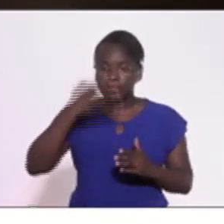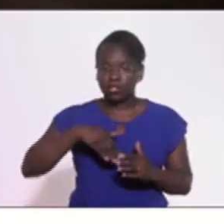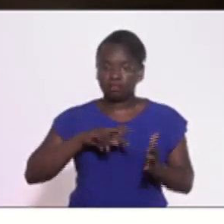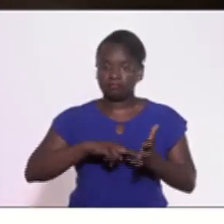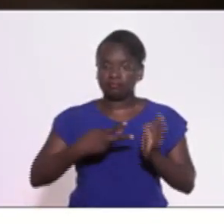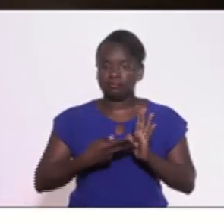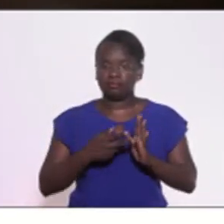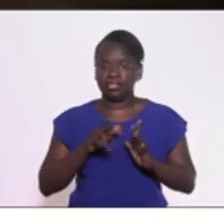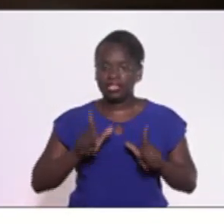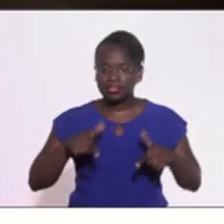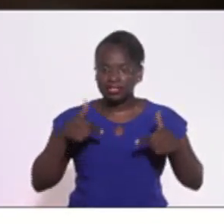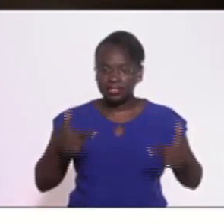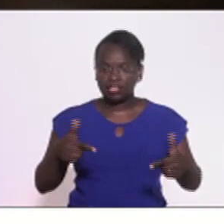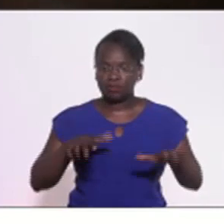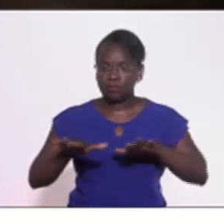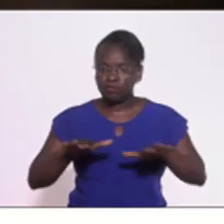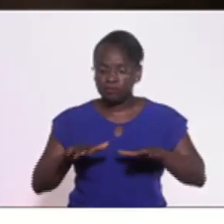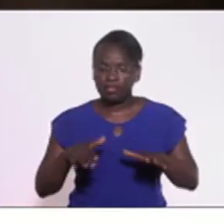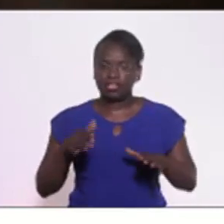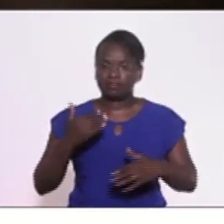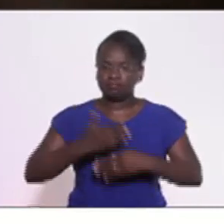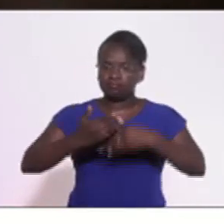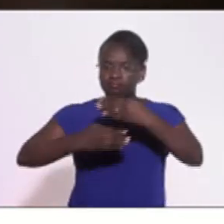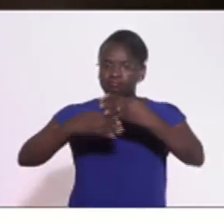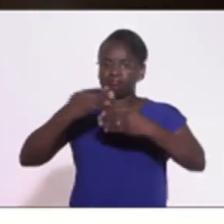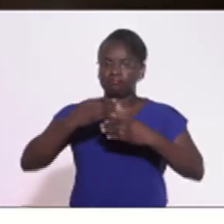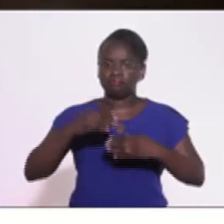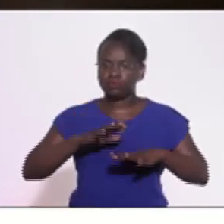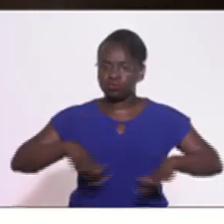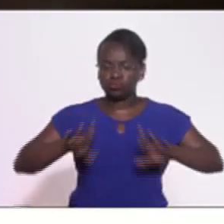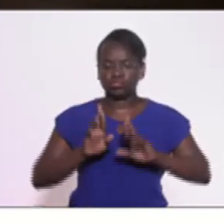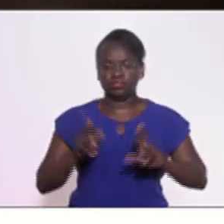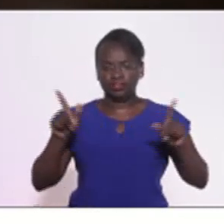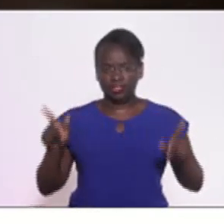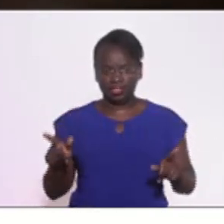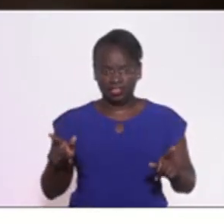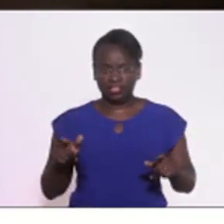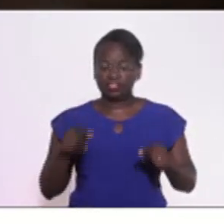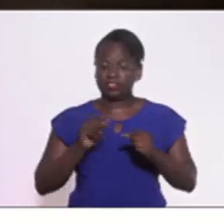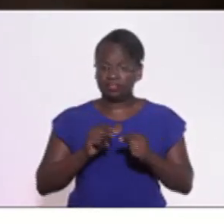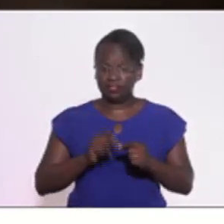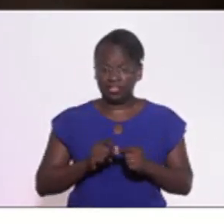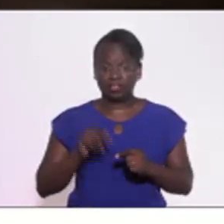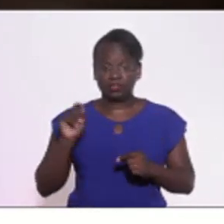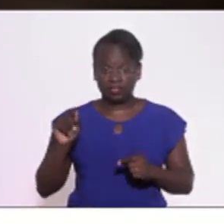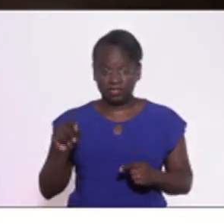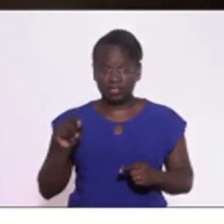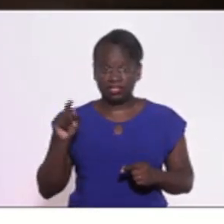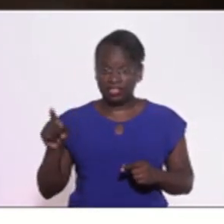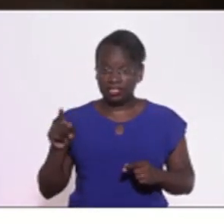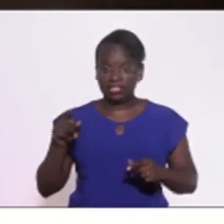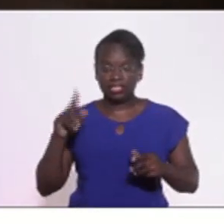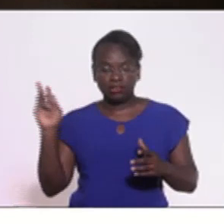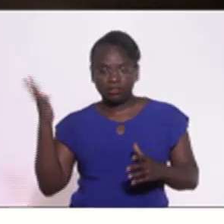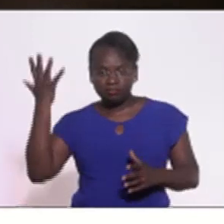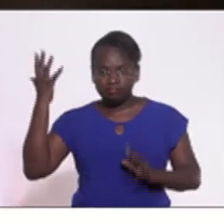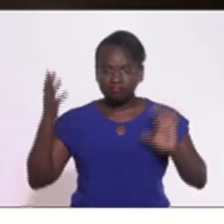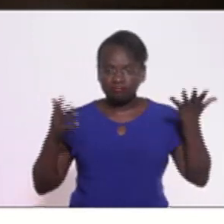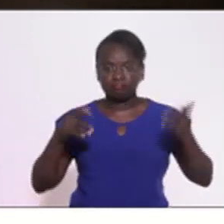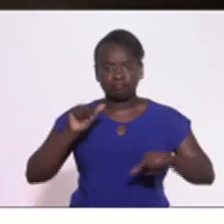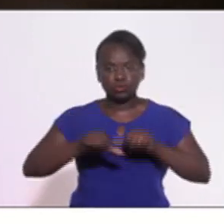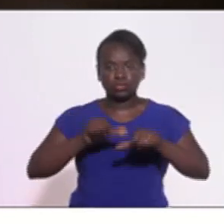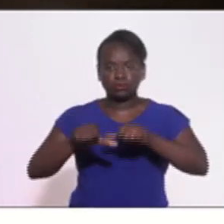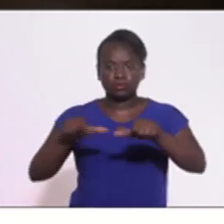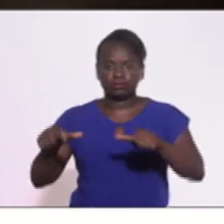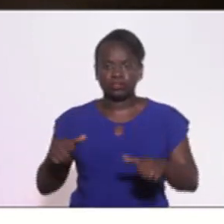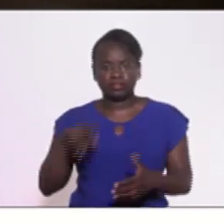em movimentos, em construções muito diferenciados, que faz com que as circunstâncias se alterem e